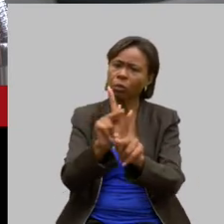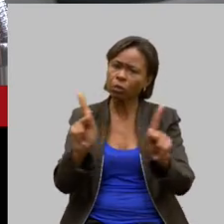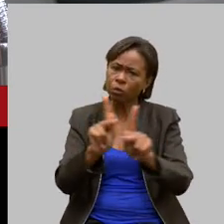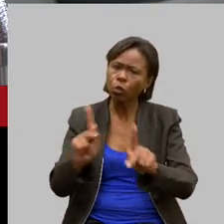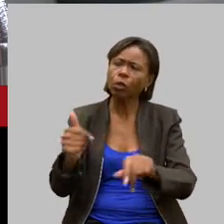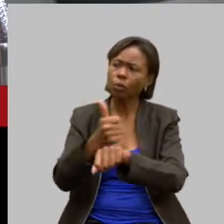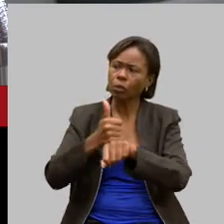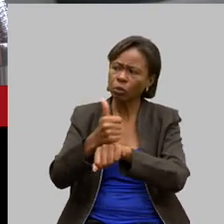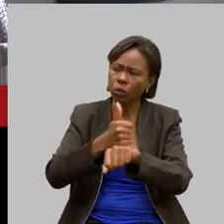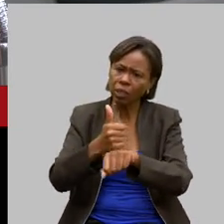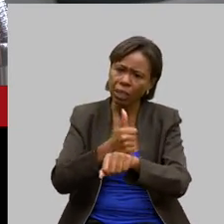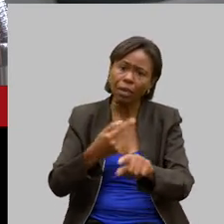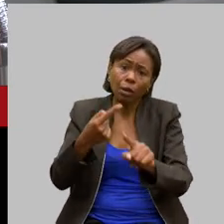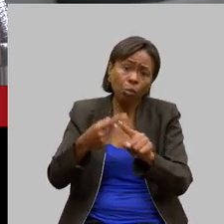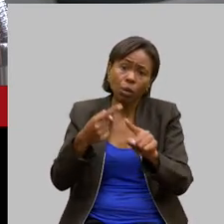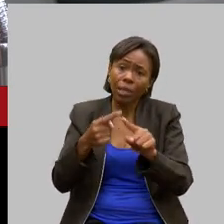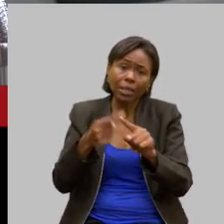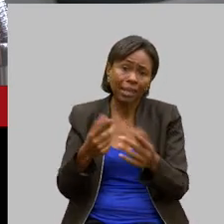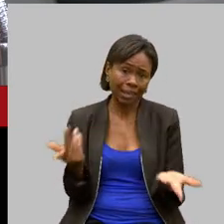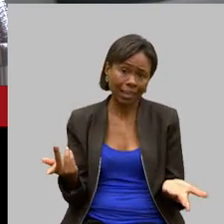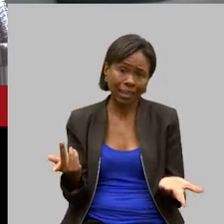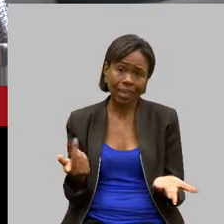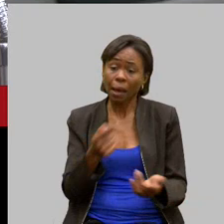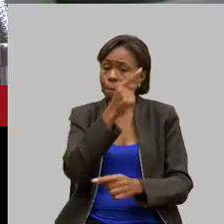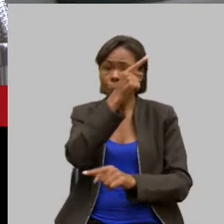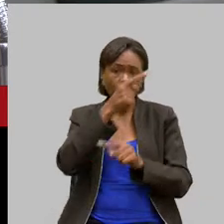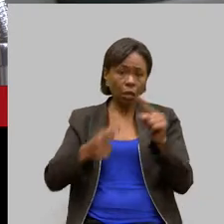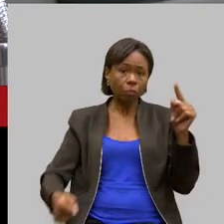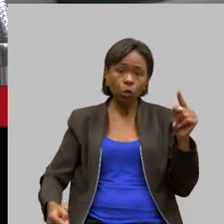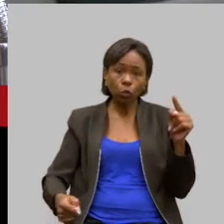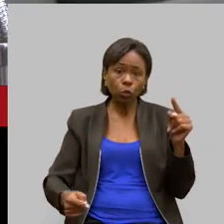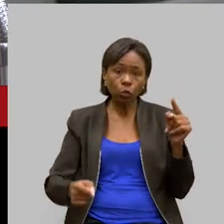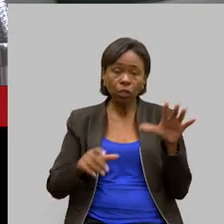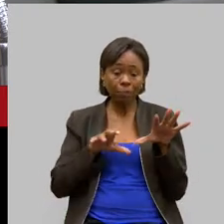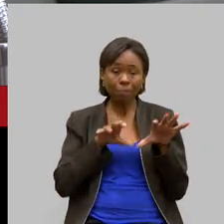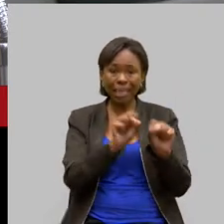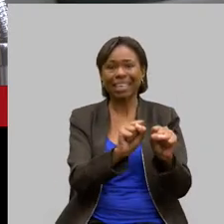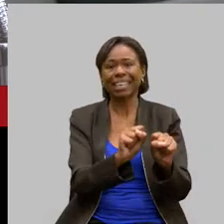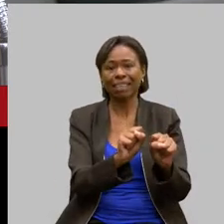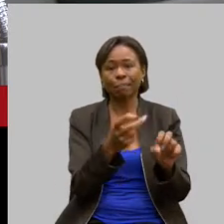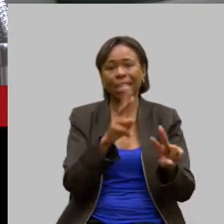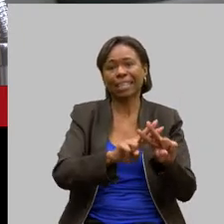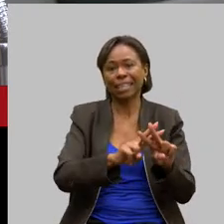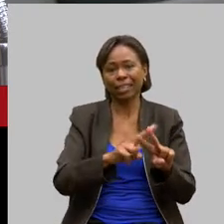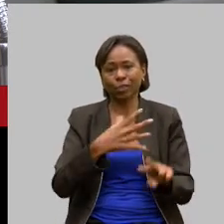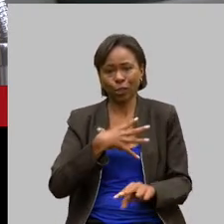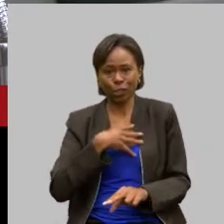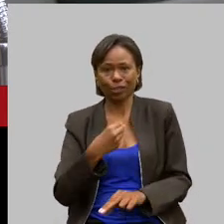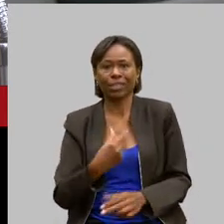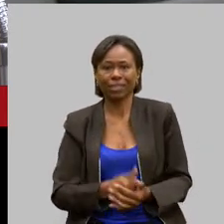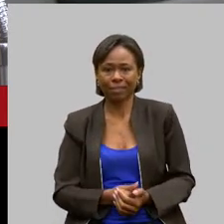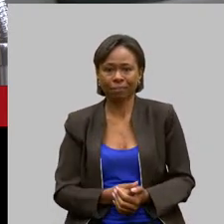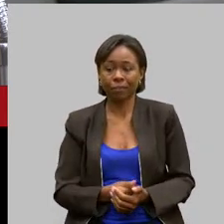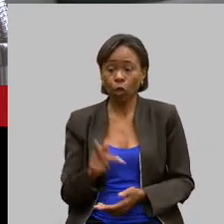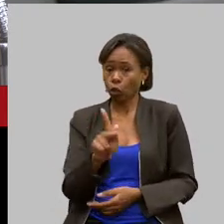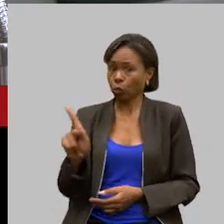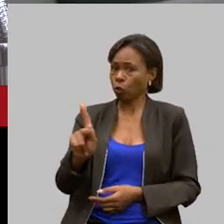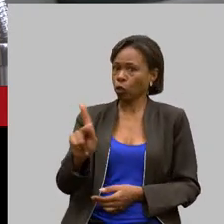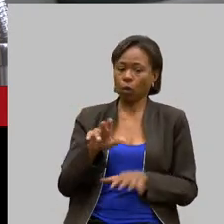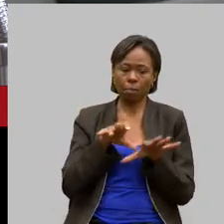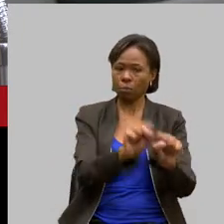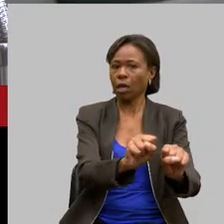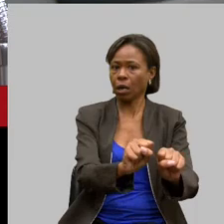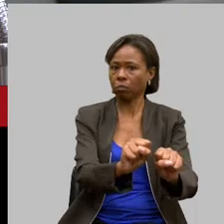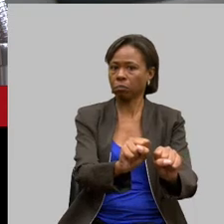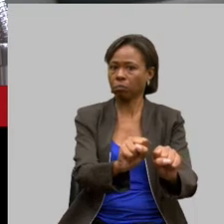eles são proibidos de conter os nossos filhos neles serem proibidos de conter